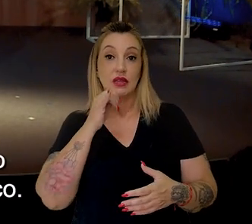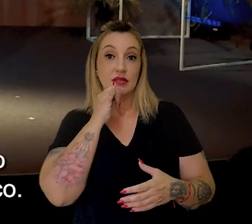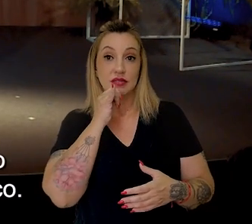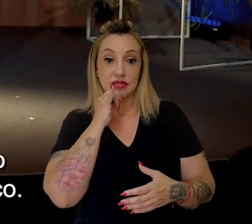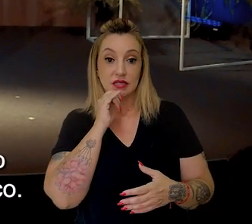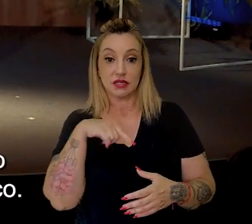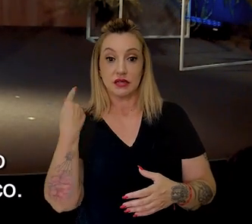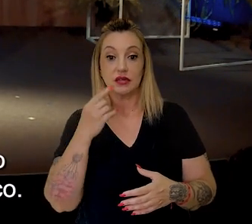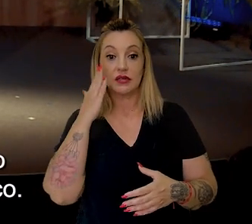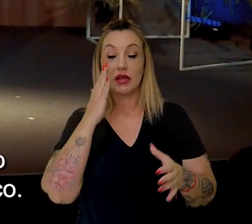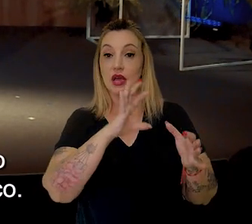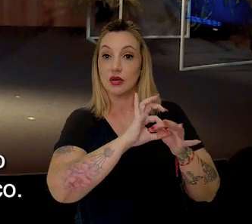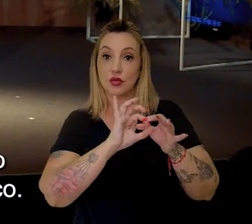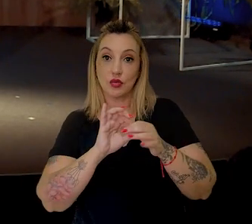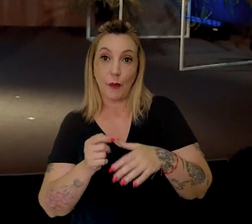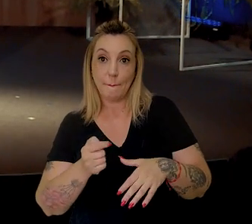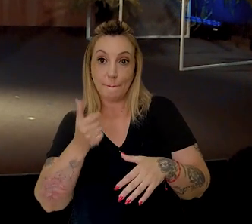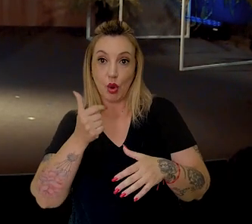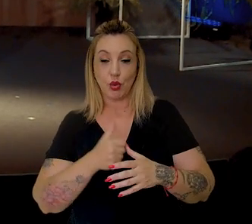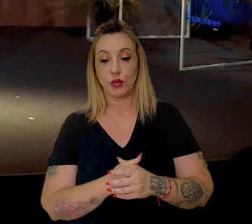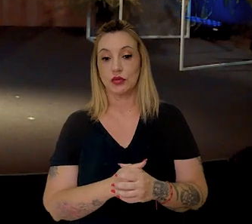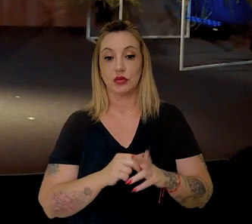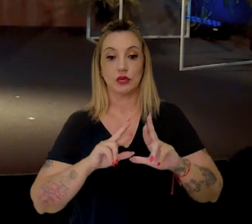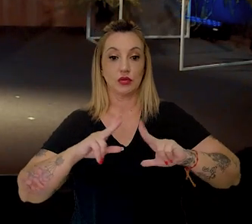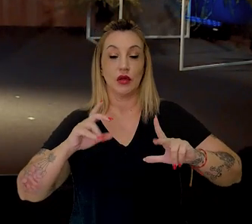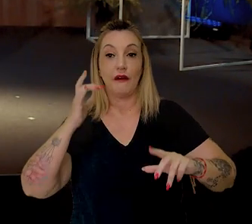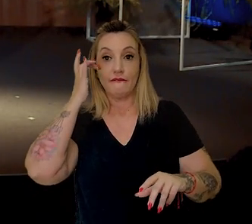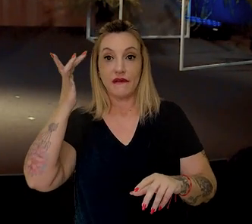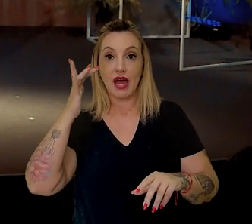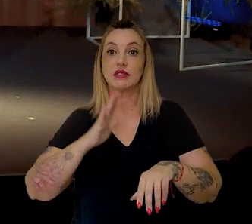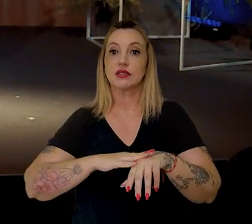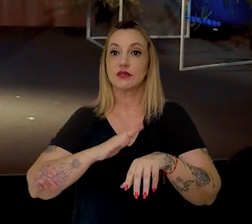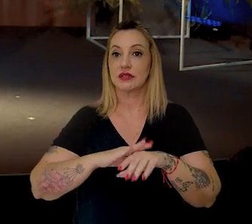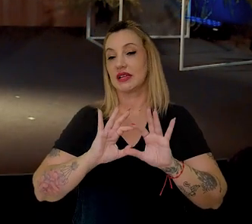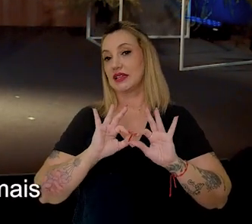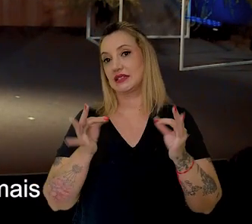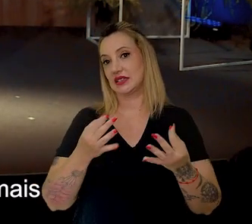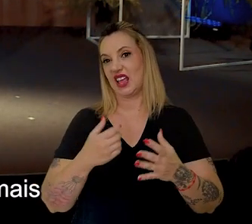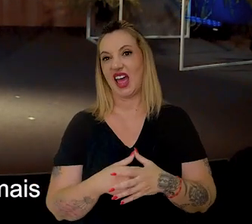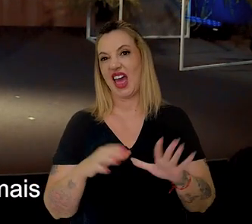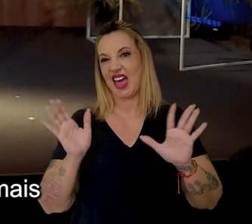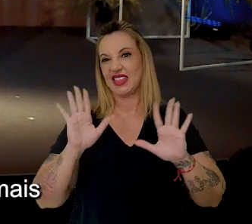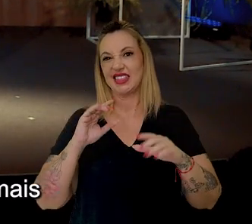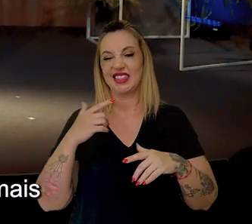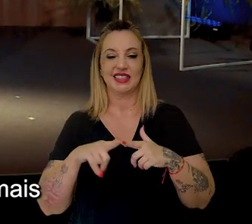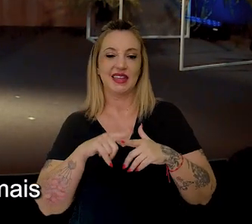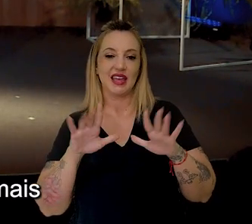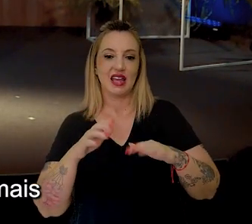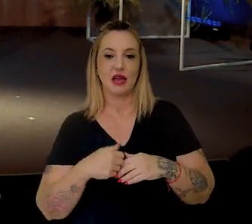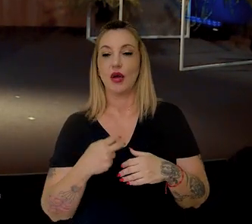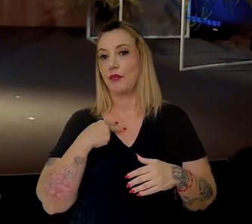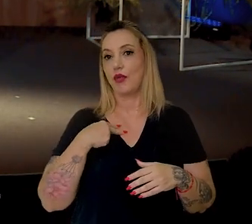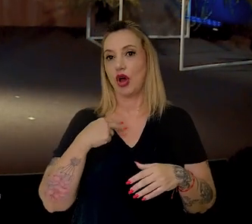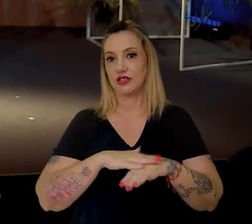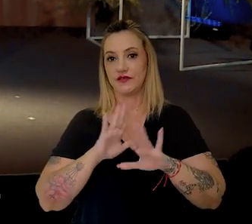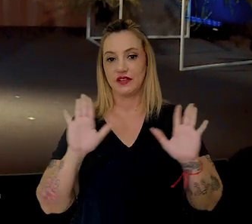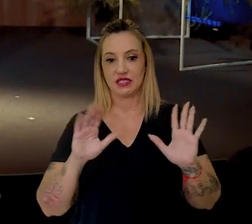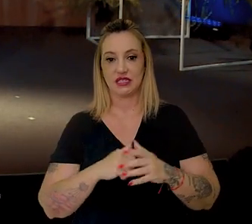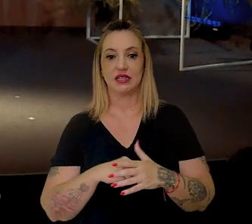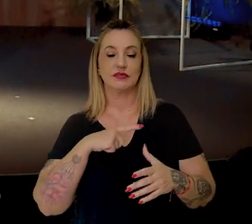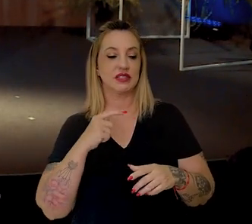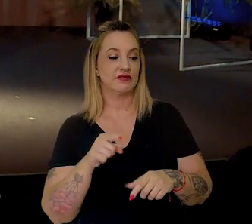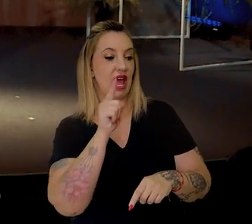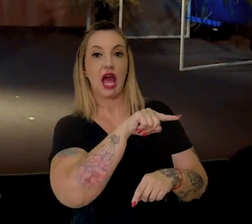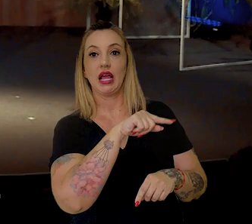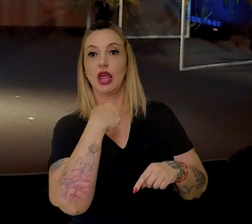um exemplo só pra gente contextualizar um pouco não é uma coisa fácil de você simplesmente fazer ah não agora meu filho você não vai poder mais fazer isso vai ter que